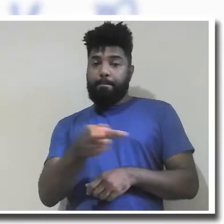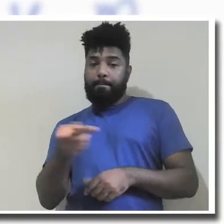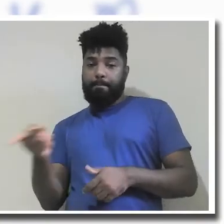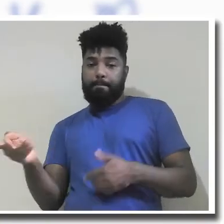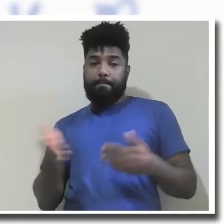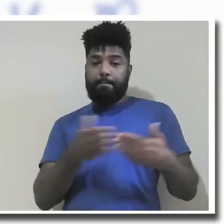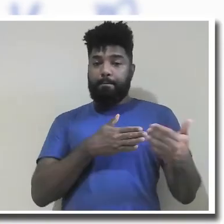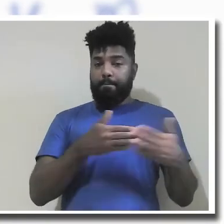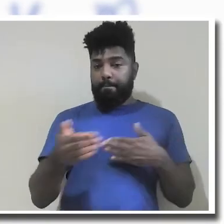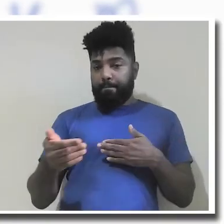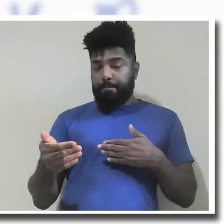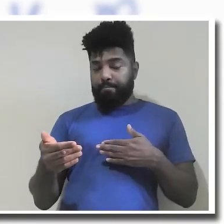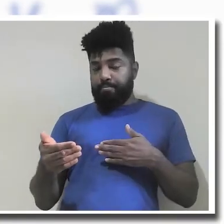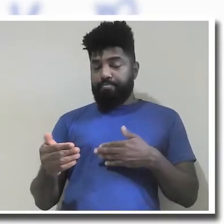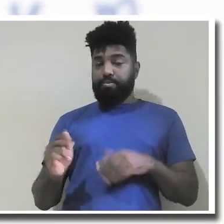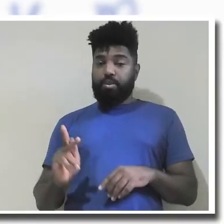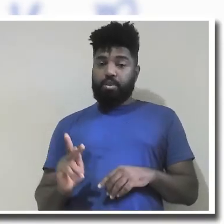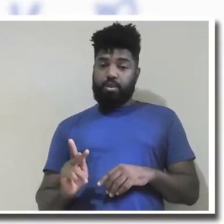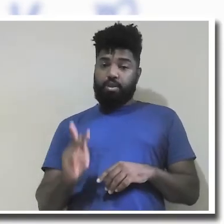k